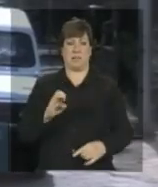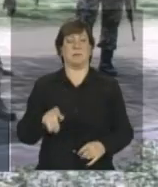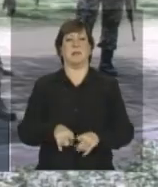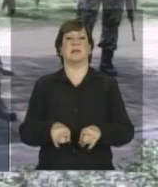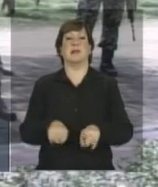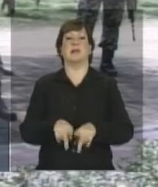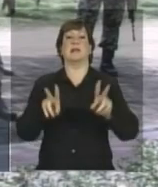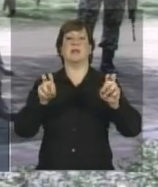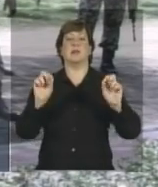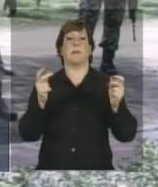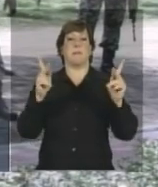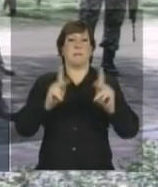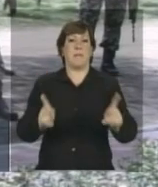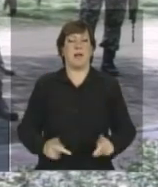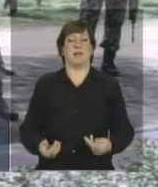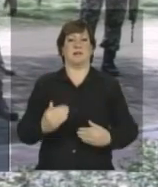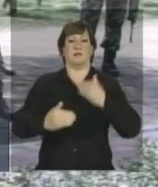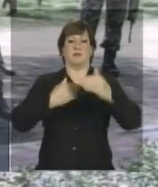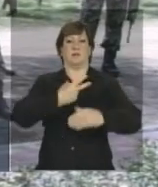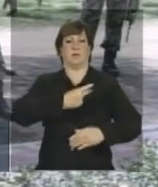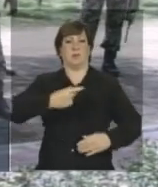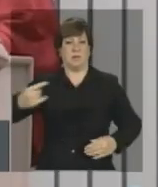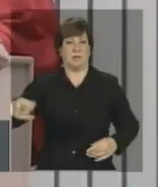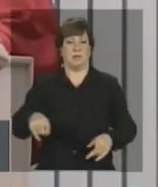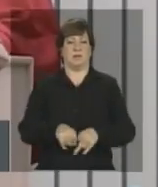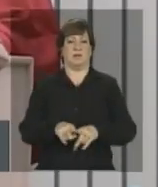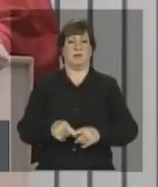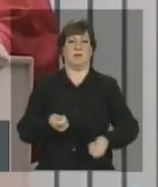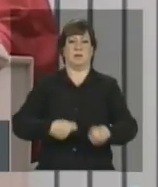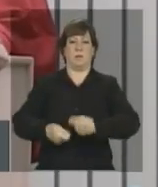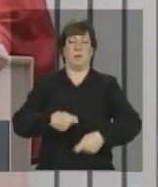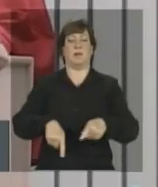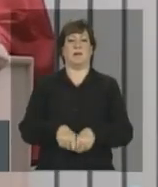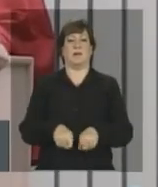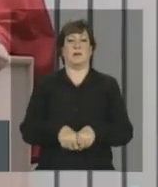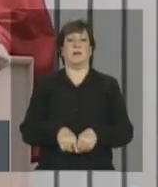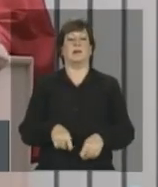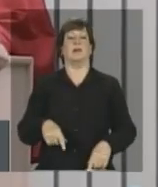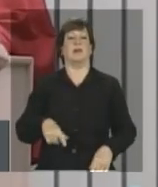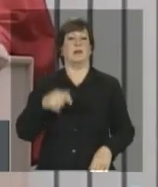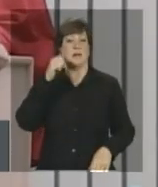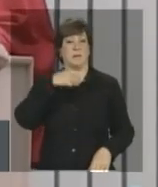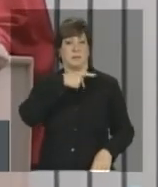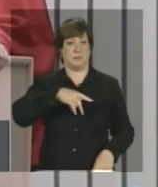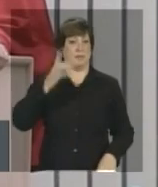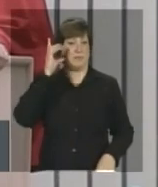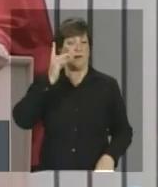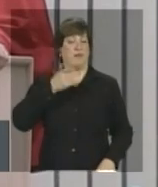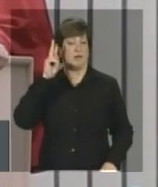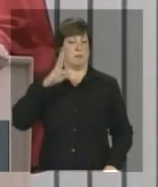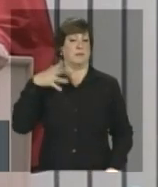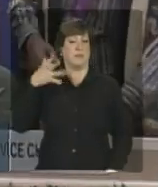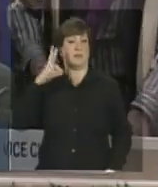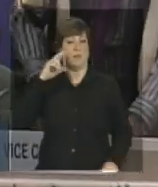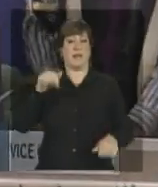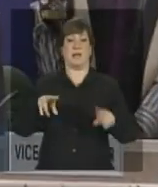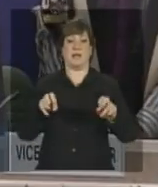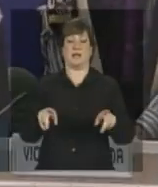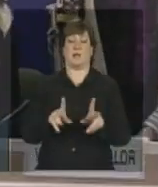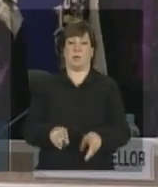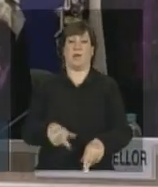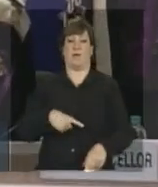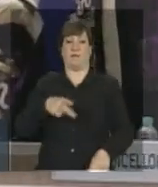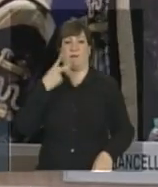mundial e desenvolvimento sustentável completam a pauta como lembrou a presidenta Dilma Rousseff durante discurso na cerimônia onde recebeu da